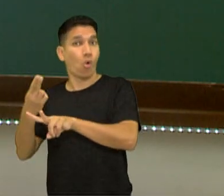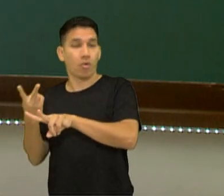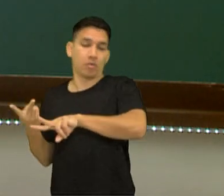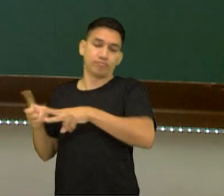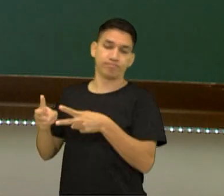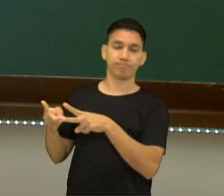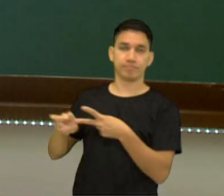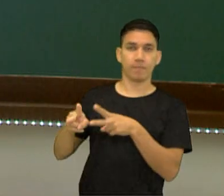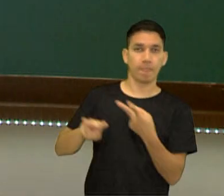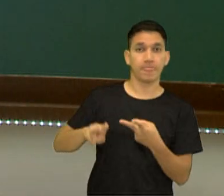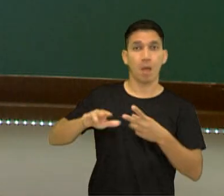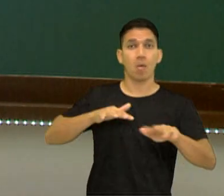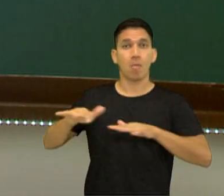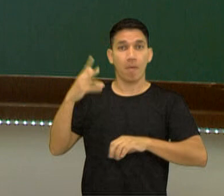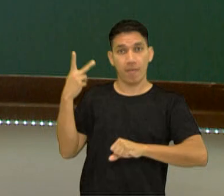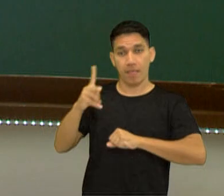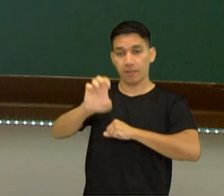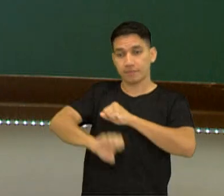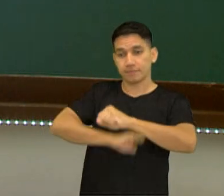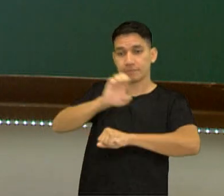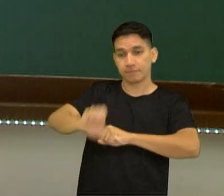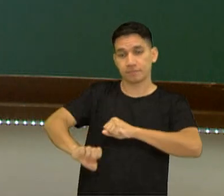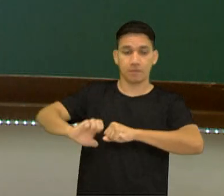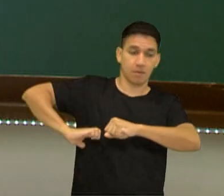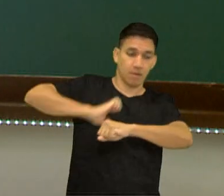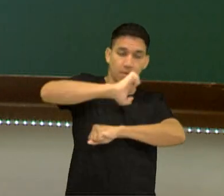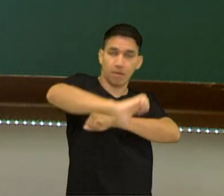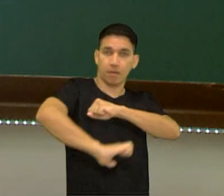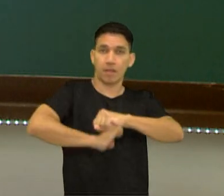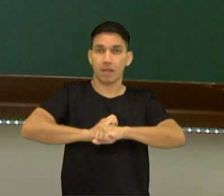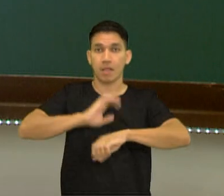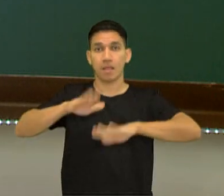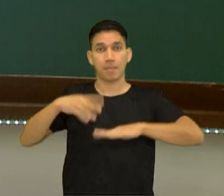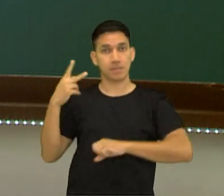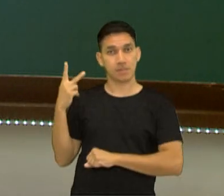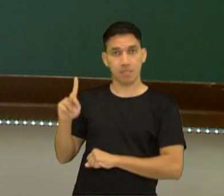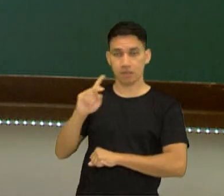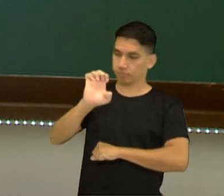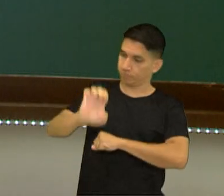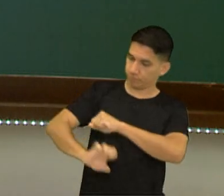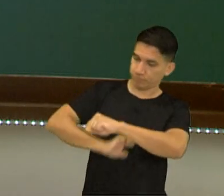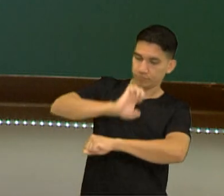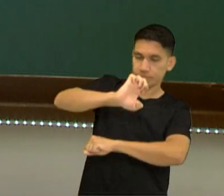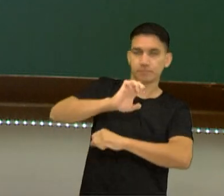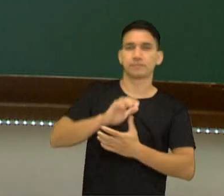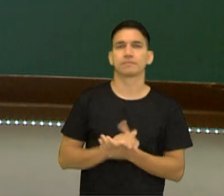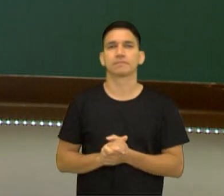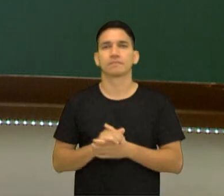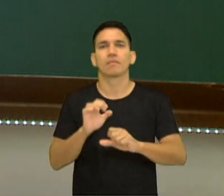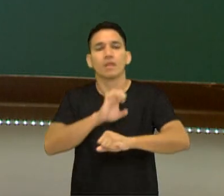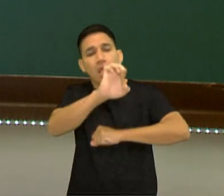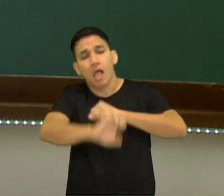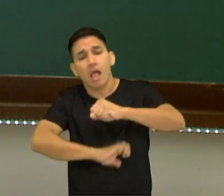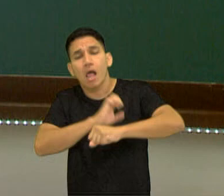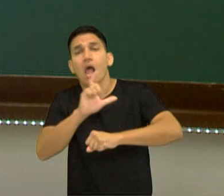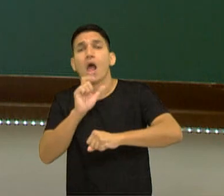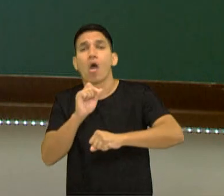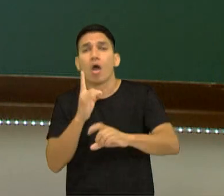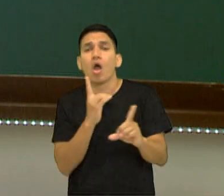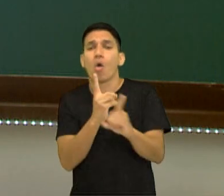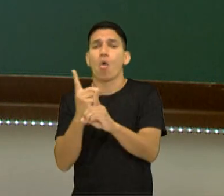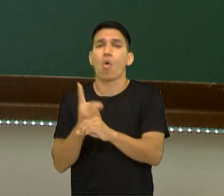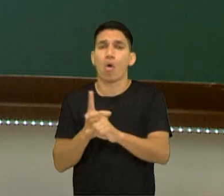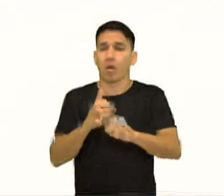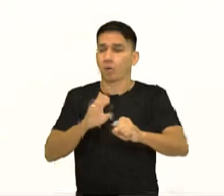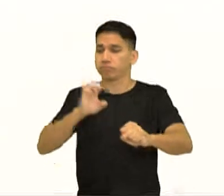na sua movimentação entre essas órbitas circulares. Os elétrons localizados em órbitas mais